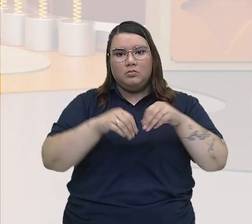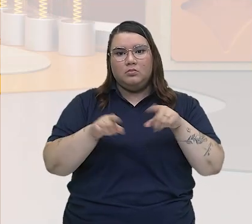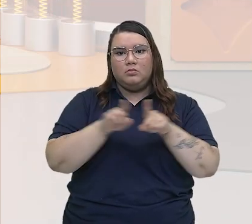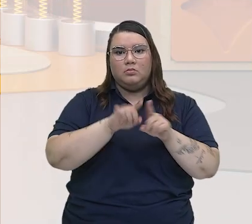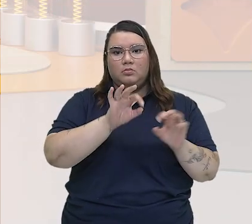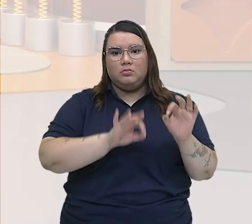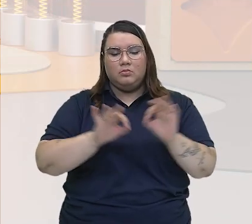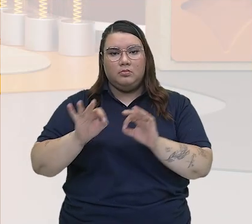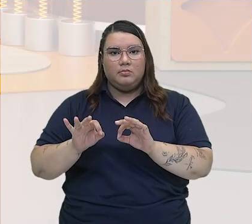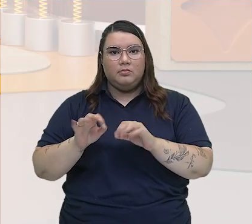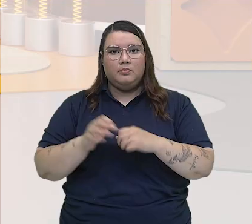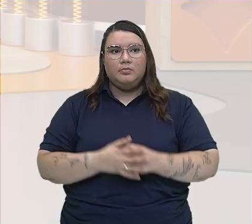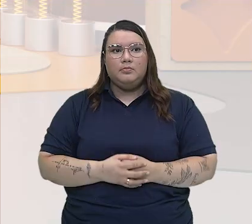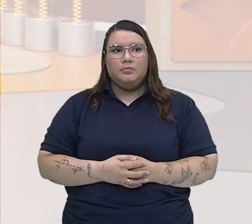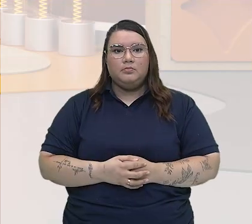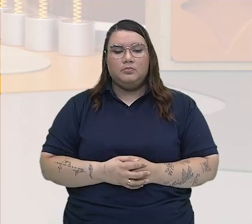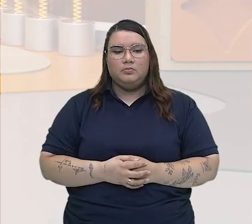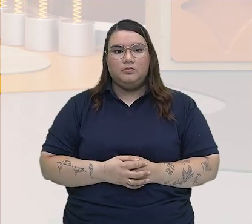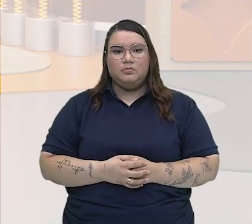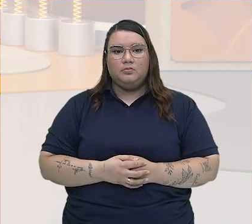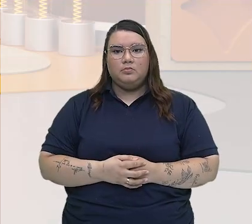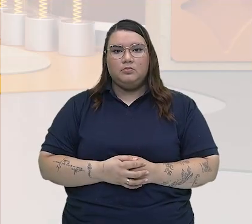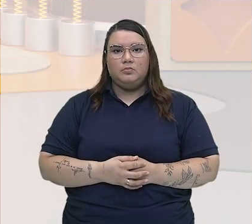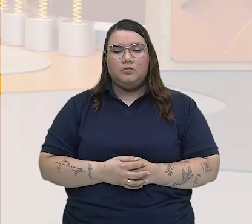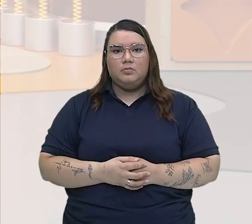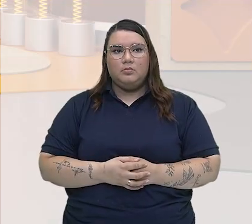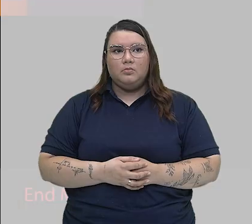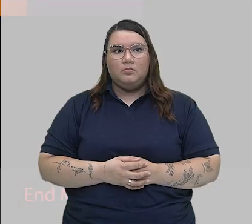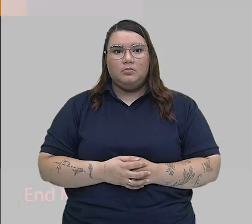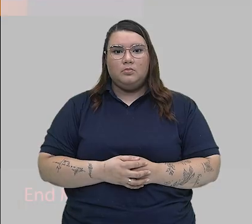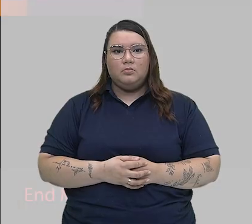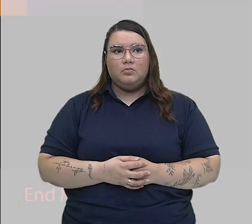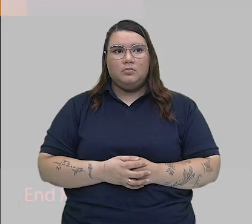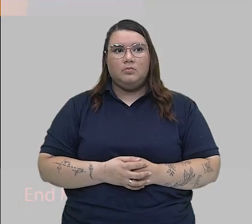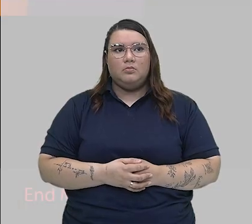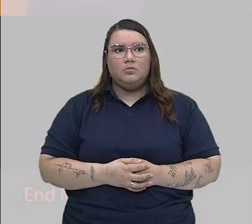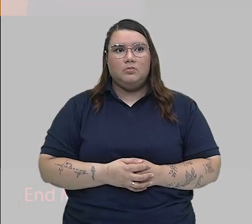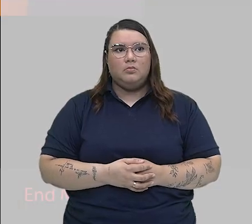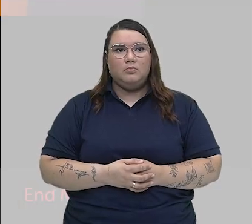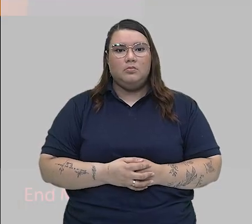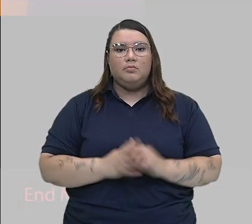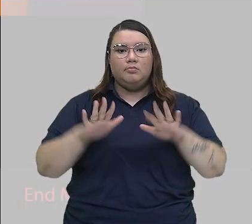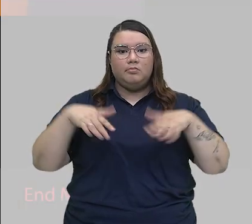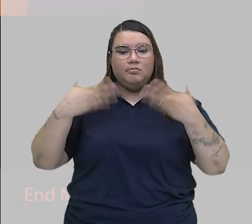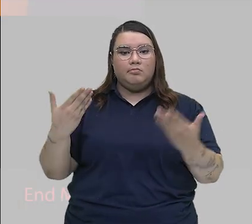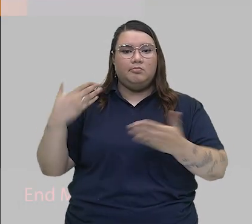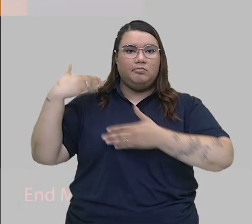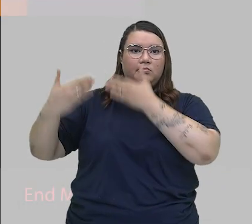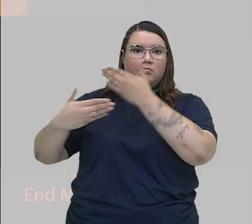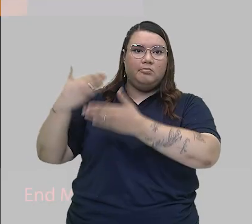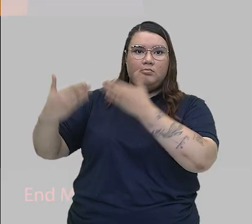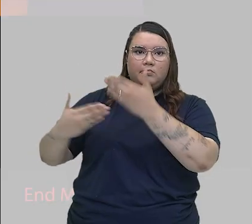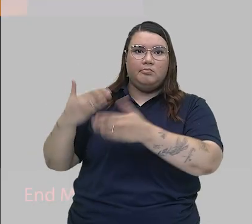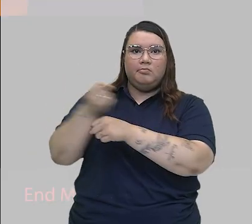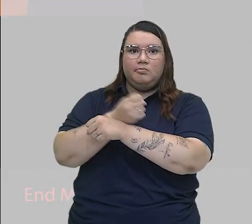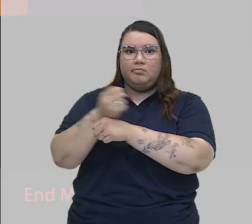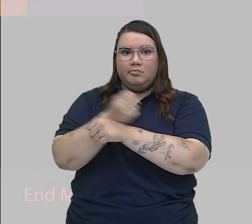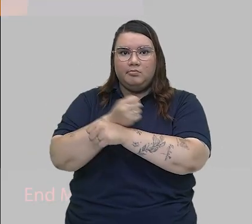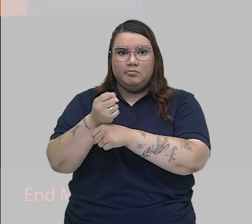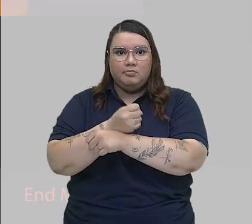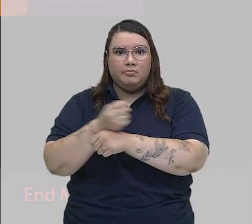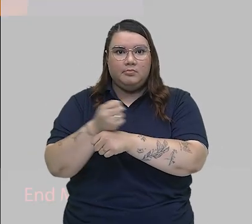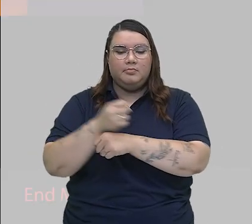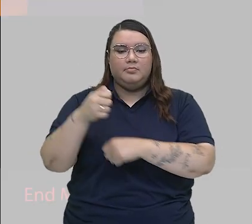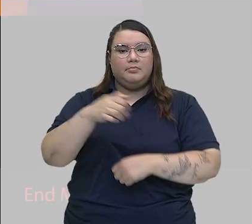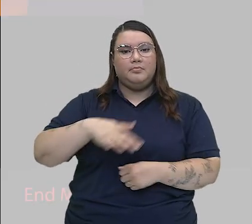formação dos solos e também dos processos erosivos. Então, com o passar de milhões de anos, as